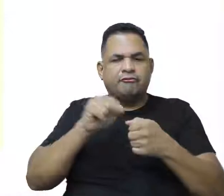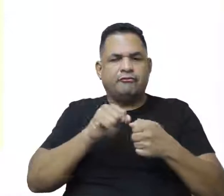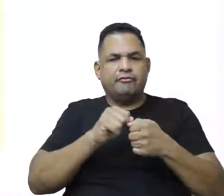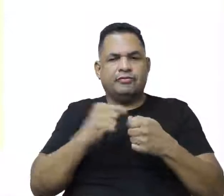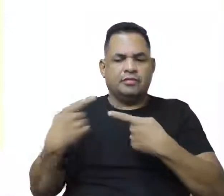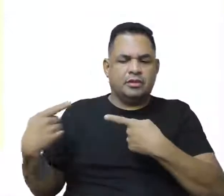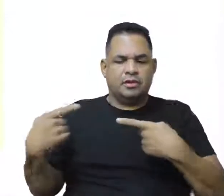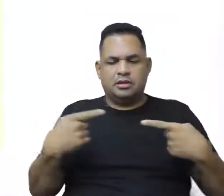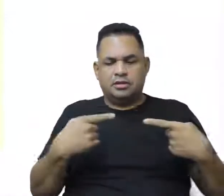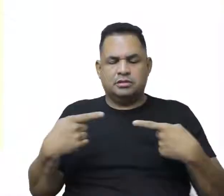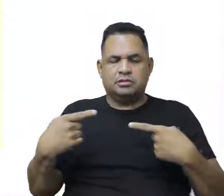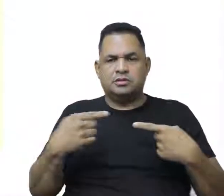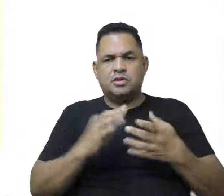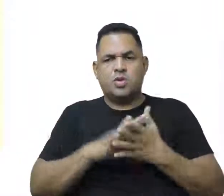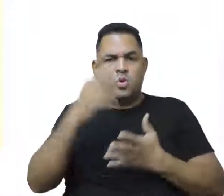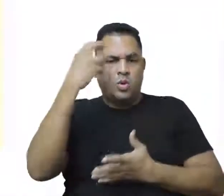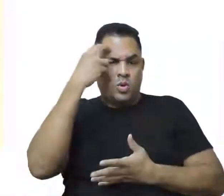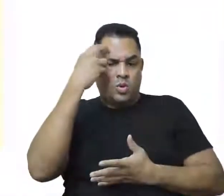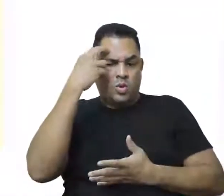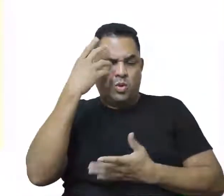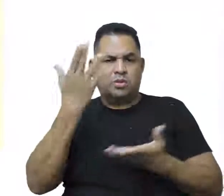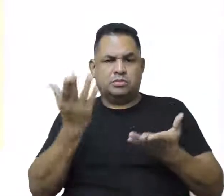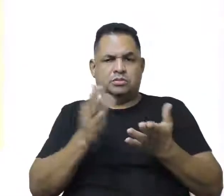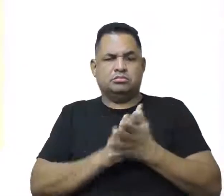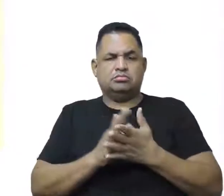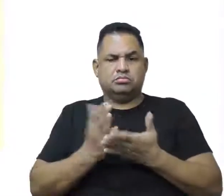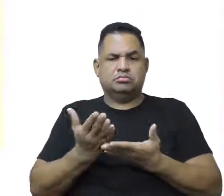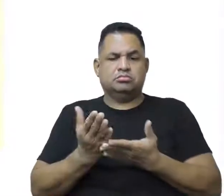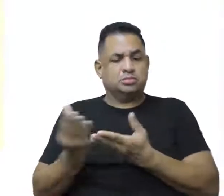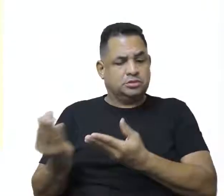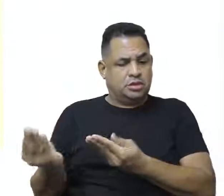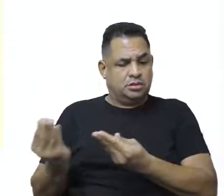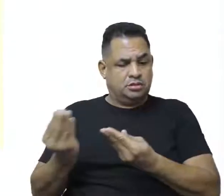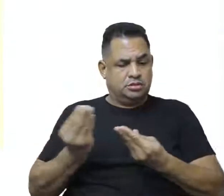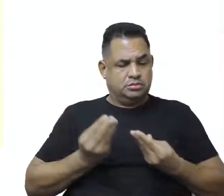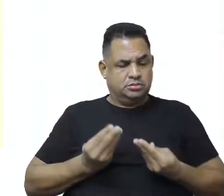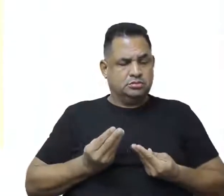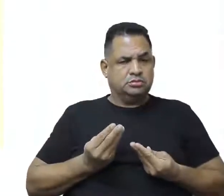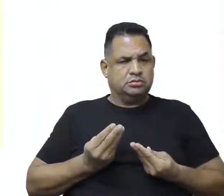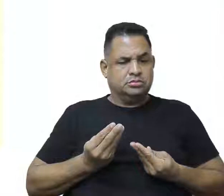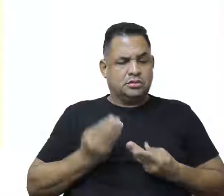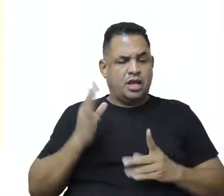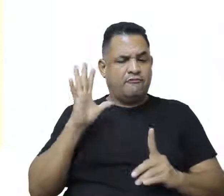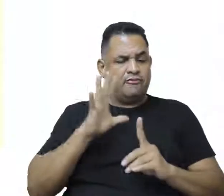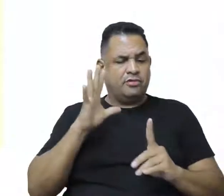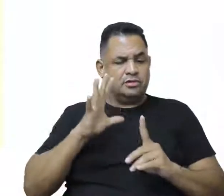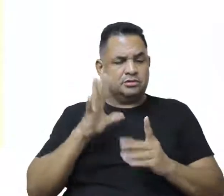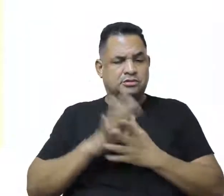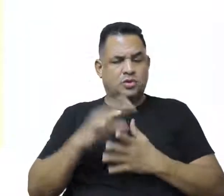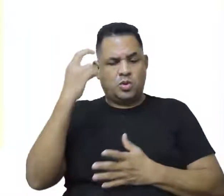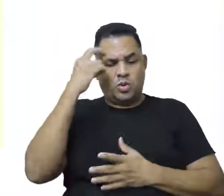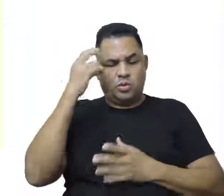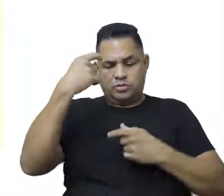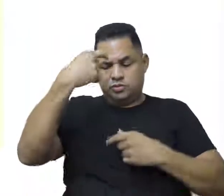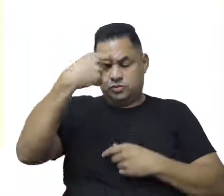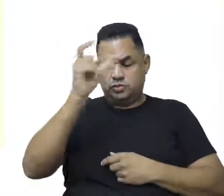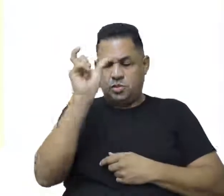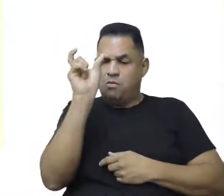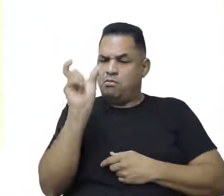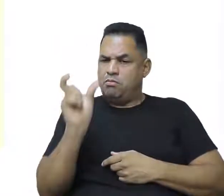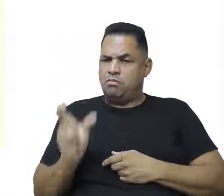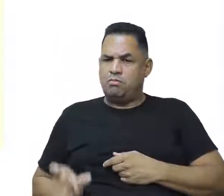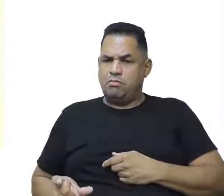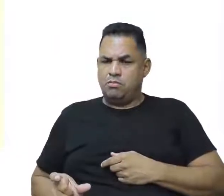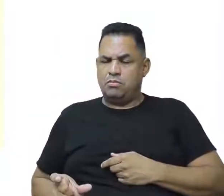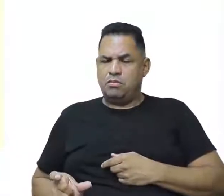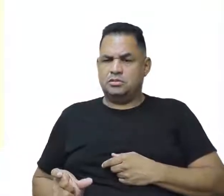relacionando a cultura, relação da cultura, daquilo que você recebia de mundo cultural, com a sua personalidade, com